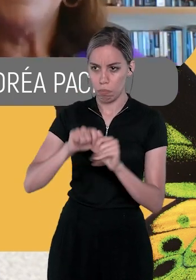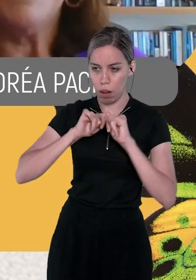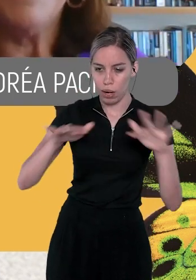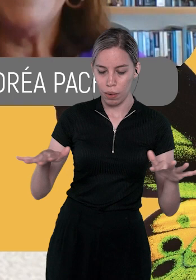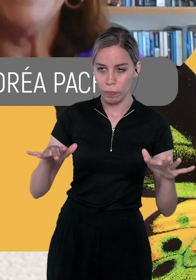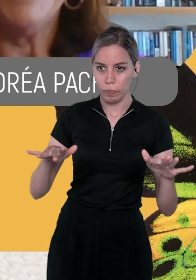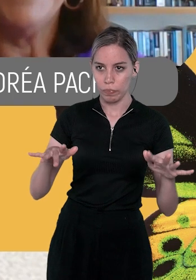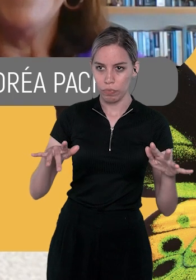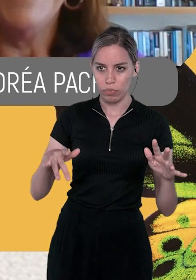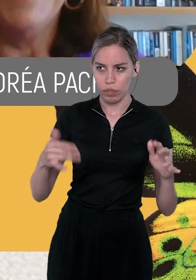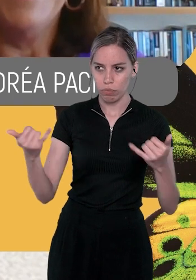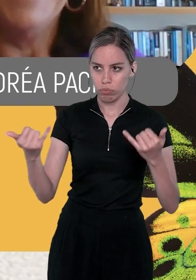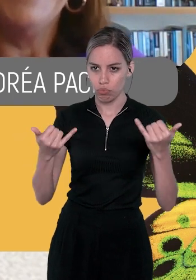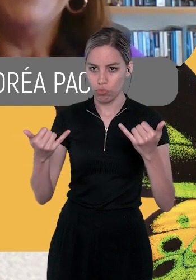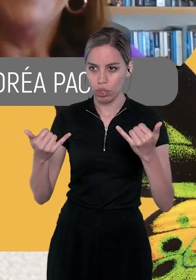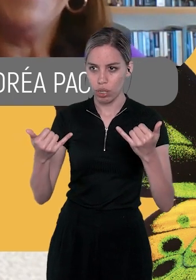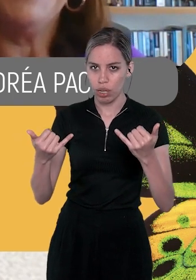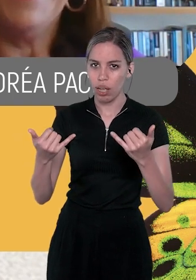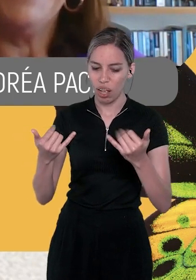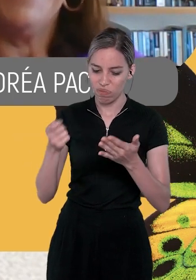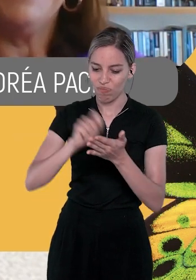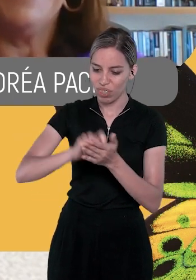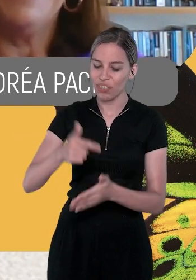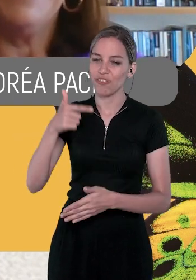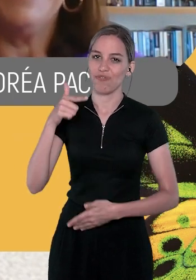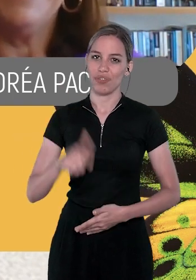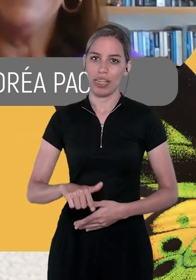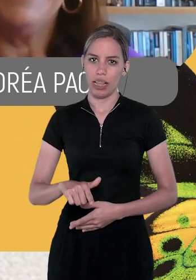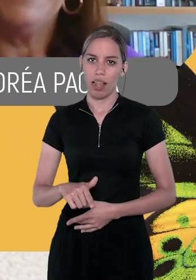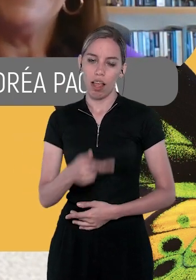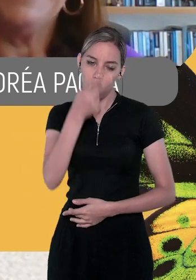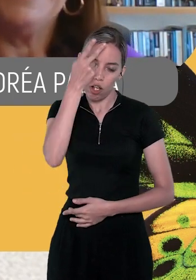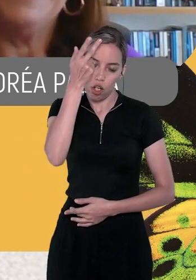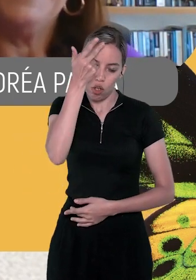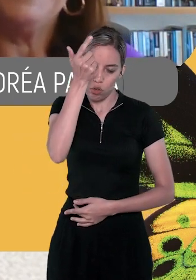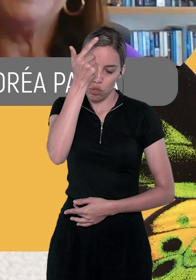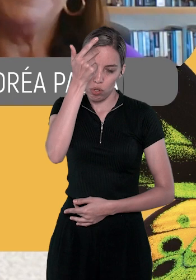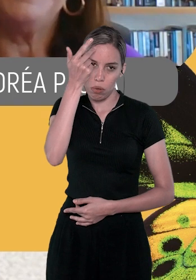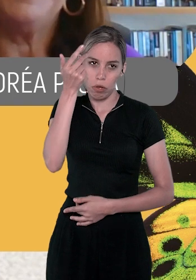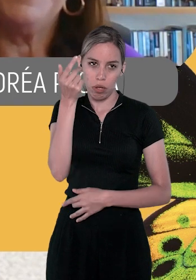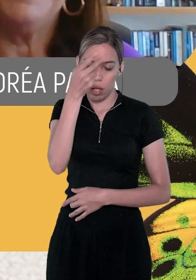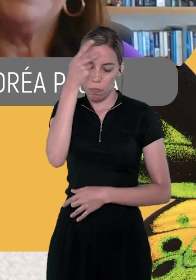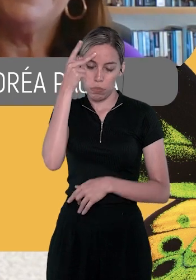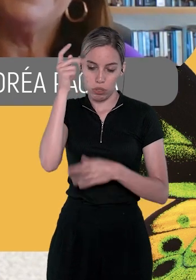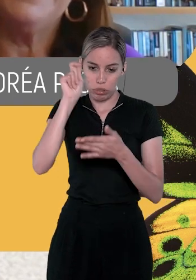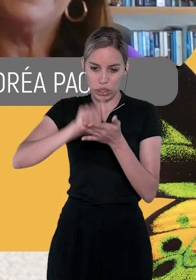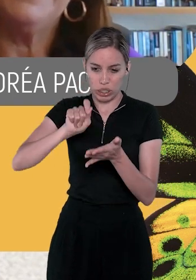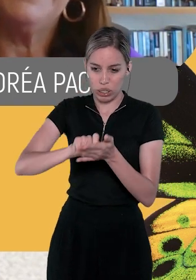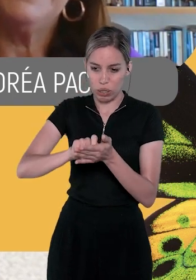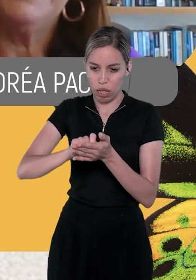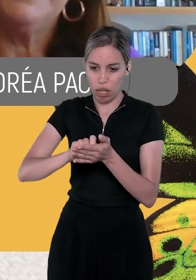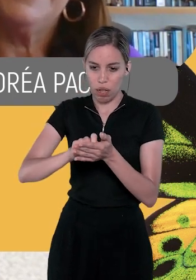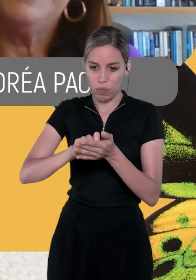dizer, faz parte da vida do autor ser um eterno insatisfeito com o seu produto,